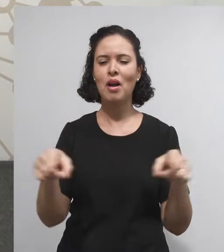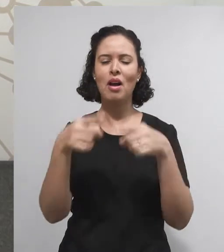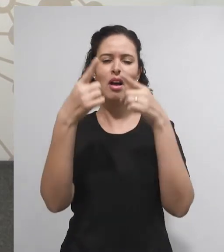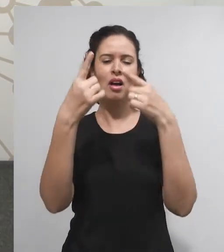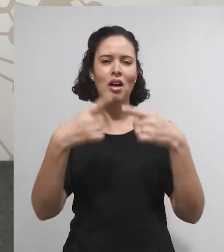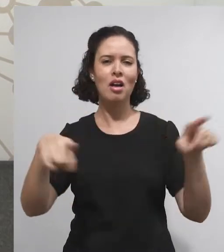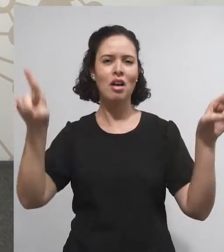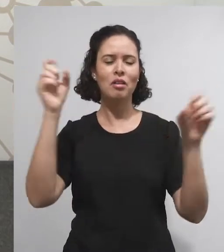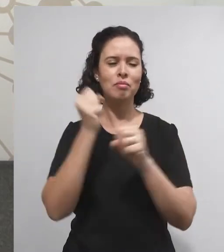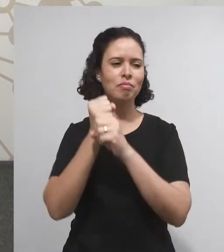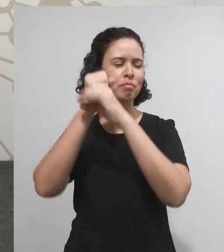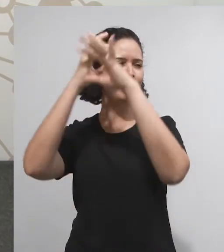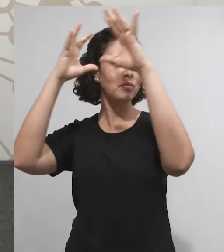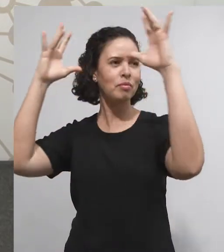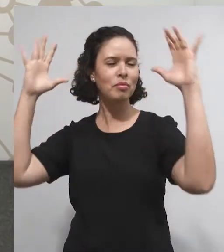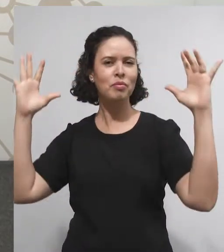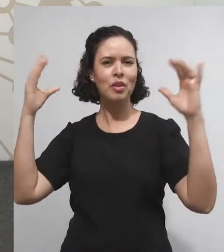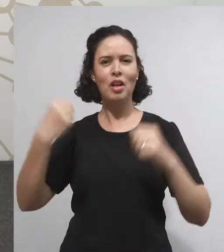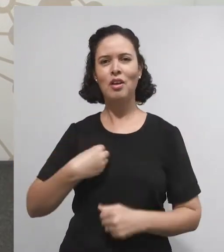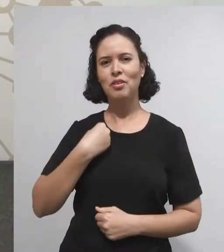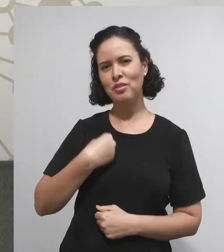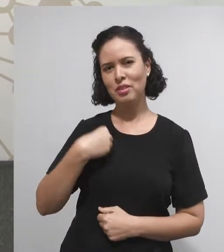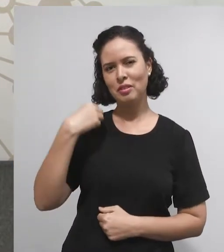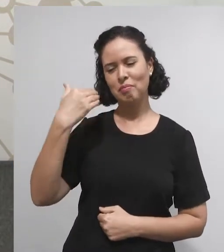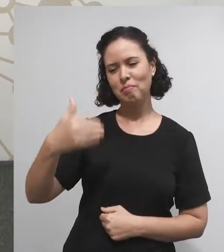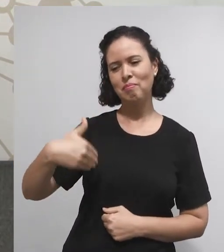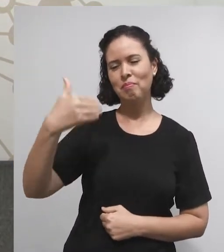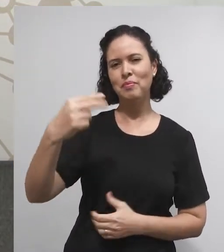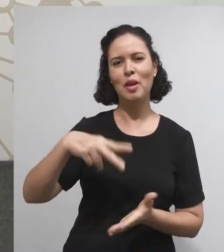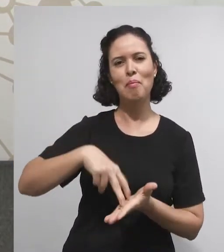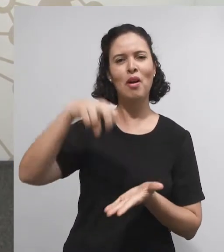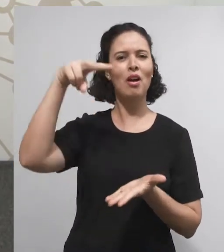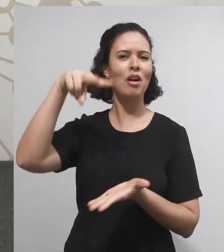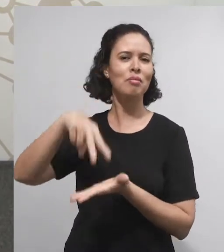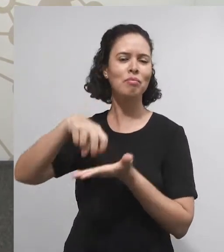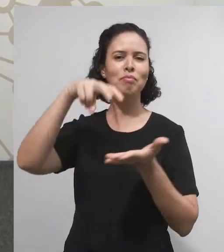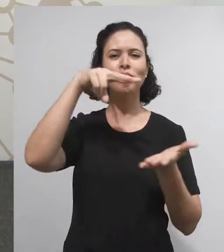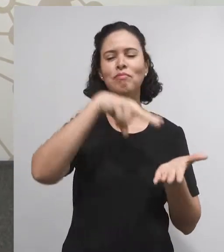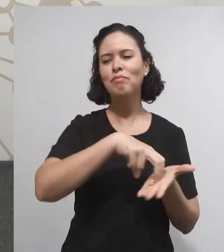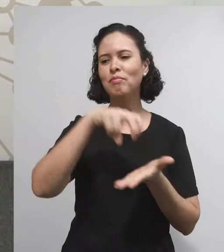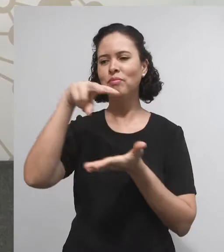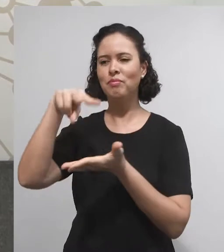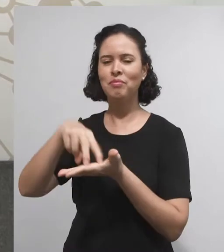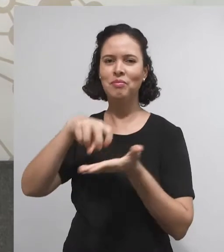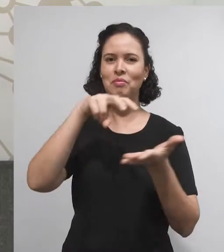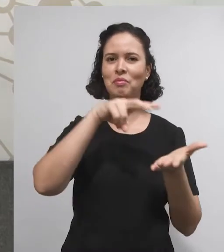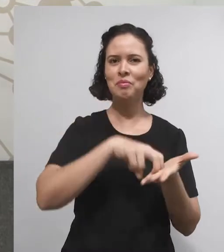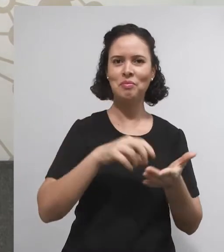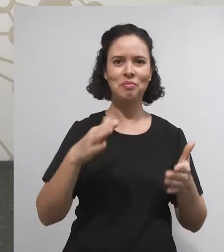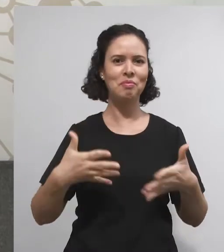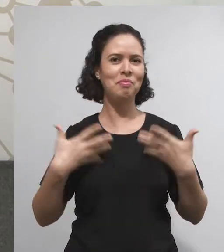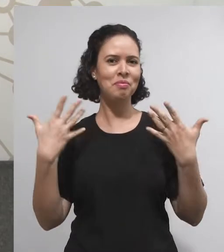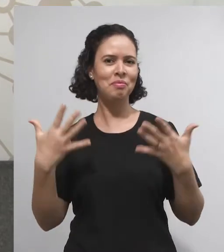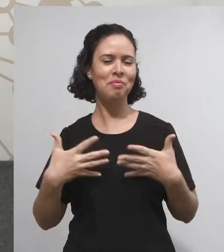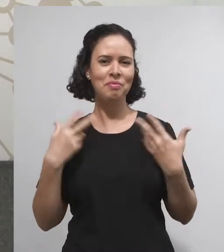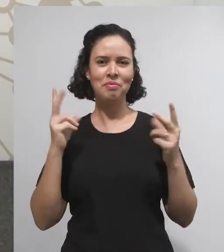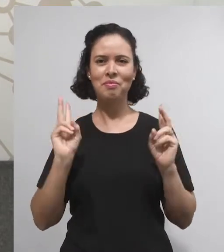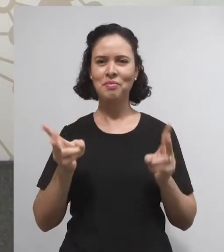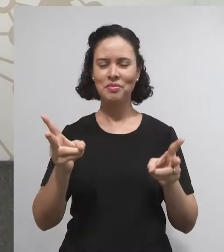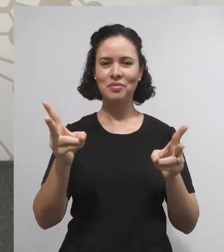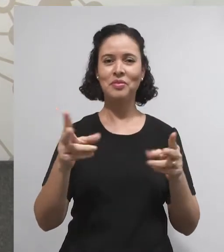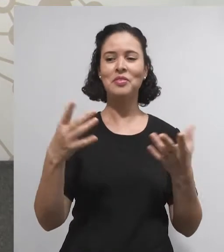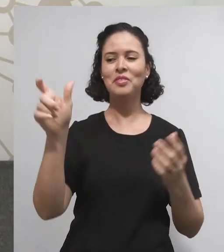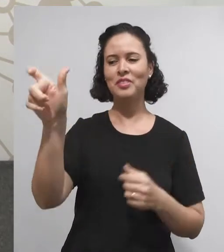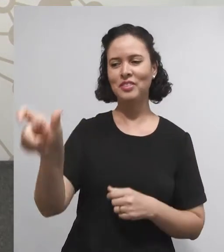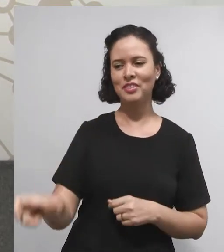que canta sonhando, que segue a vida saltitando, pulando aqui e ali.